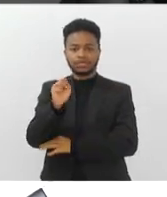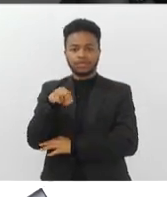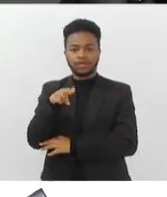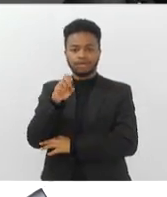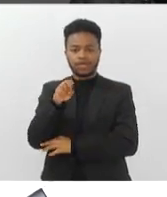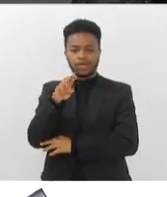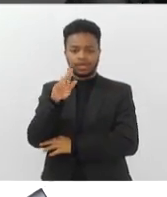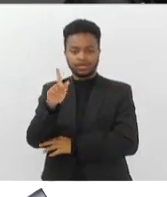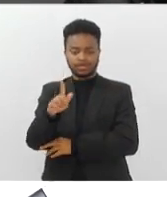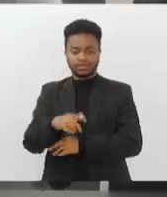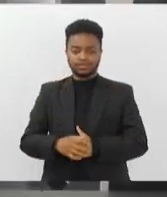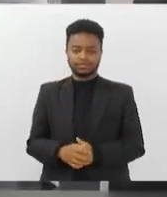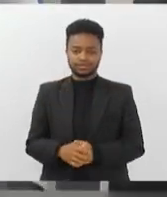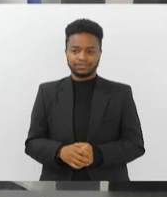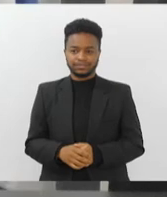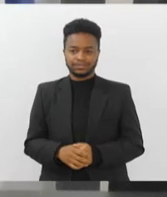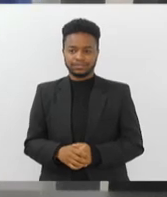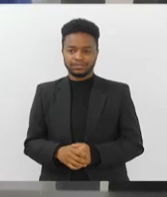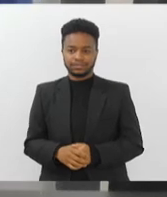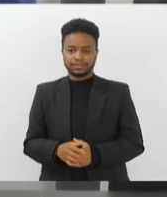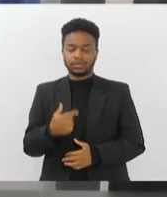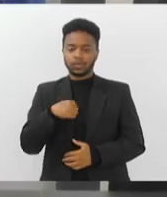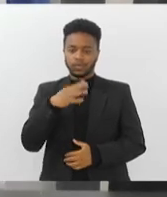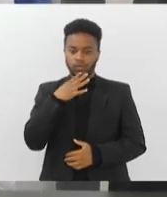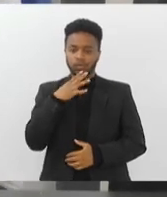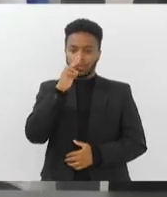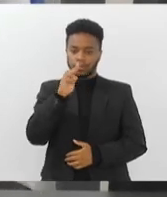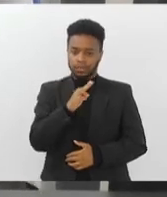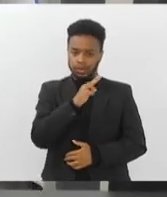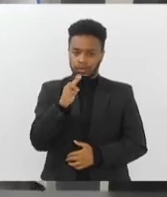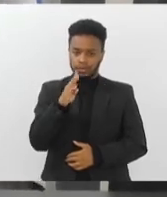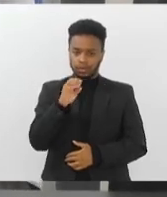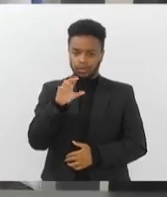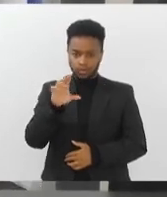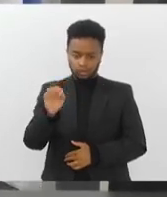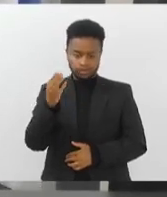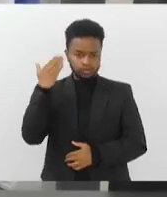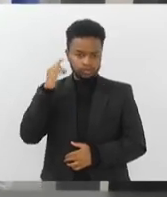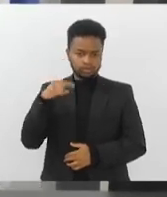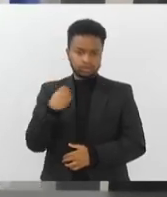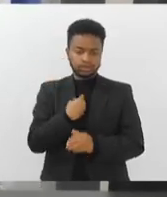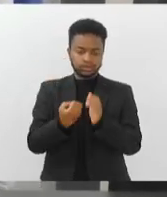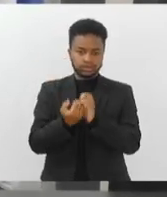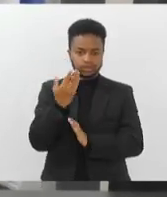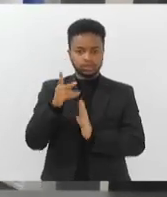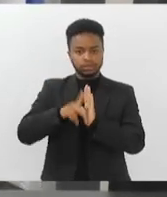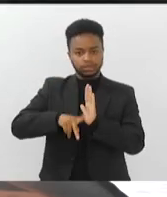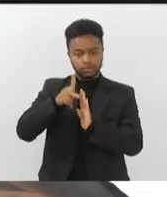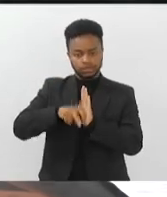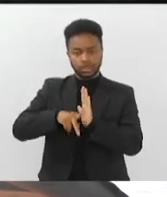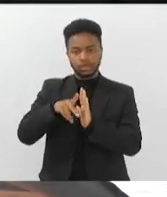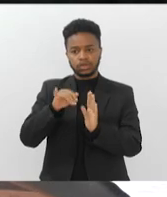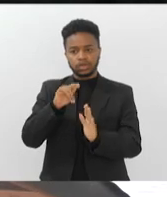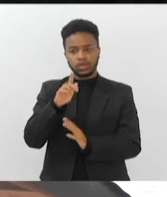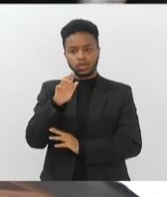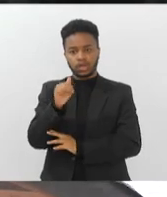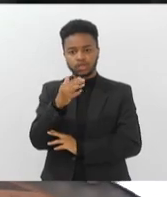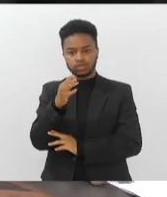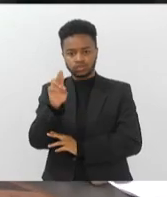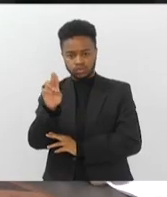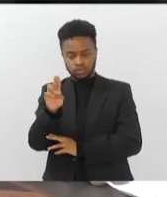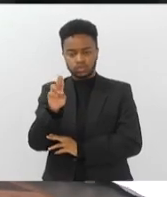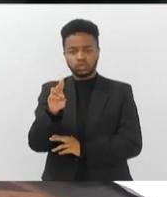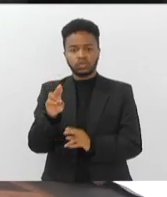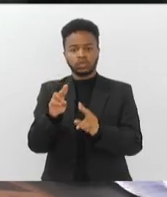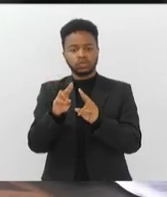rapidamente. Eu conheci muito o padre Bruno quando a gente estava fazendo nosso projeto Iguaçu-Sarapuí, na Baixada, de prevenção